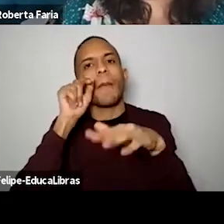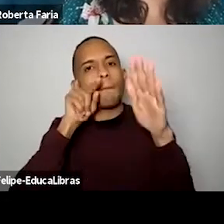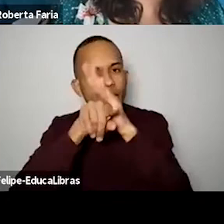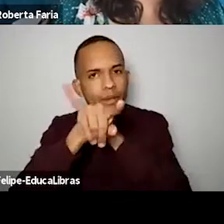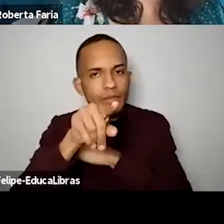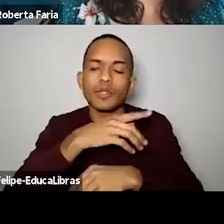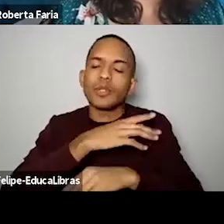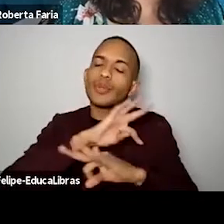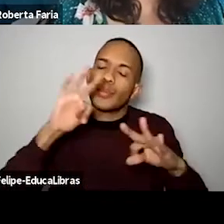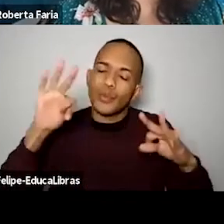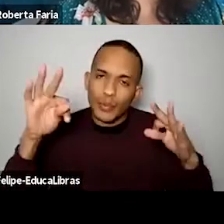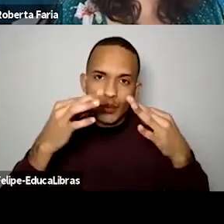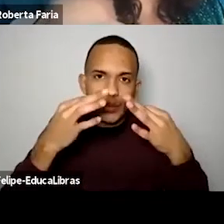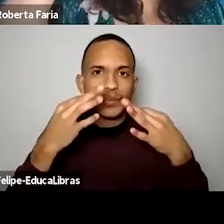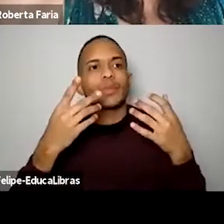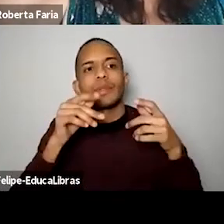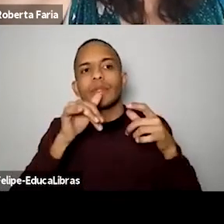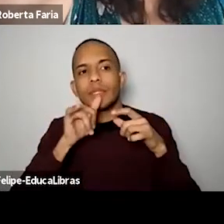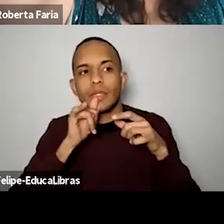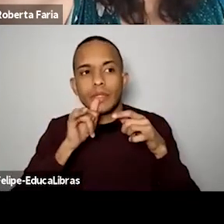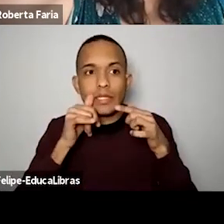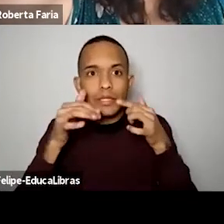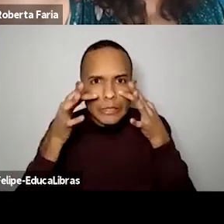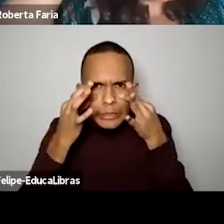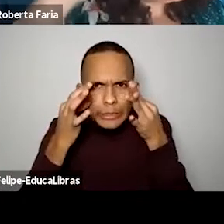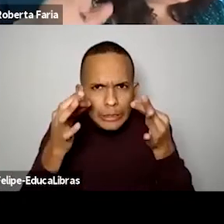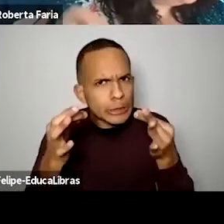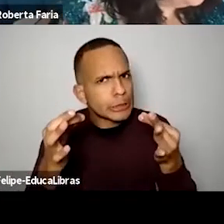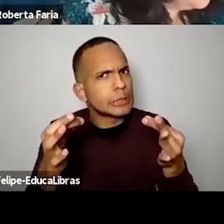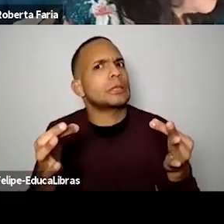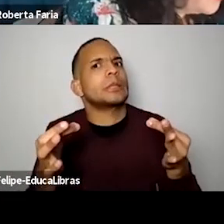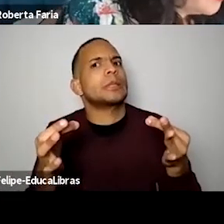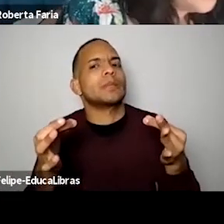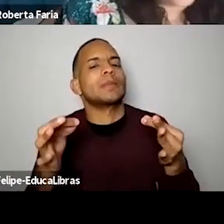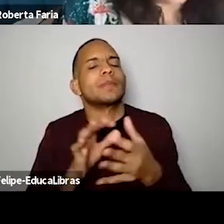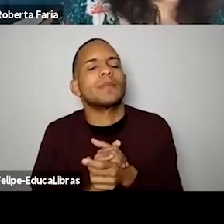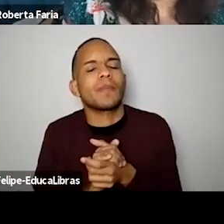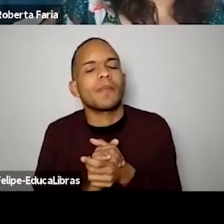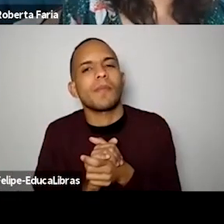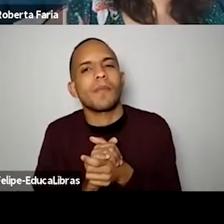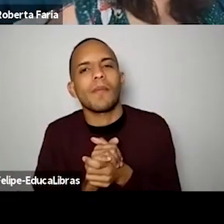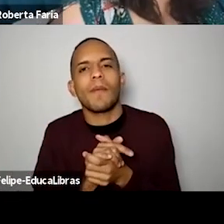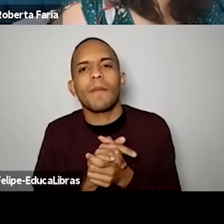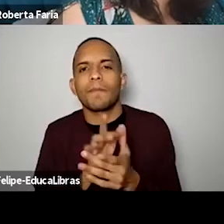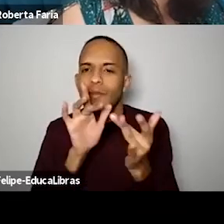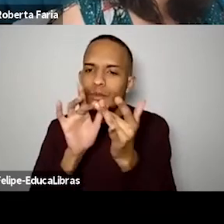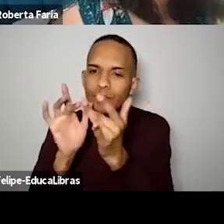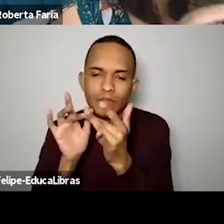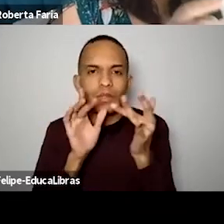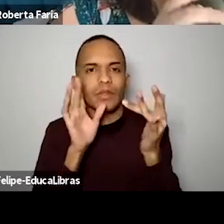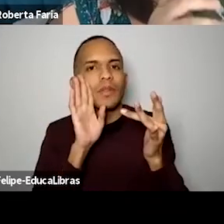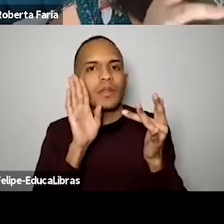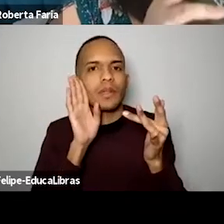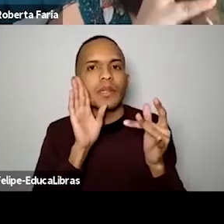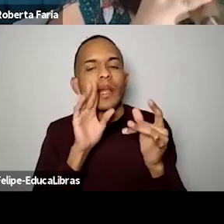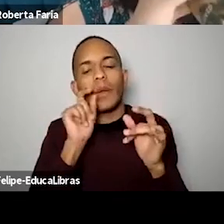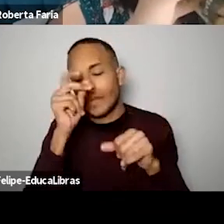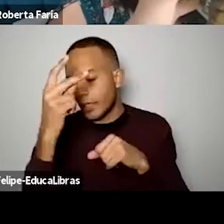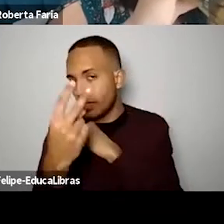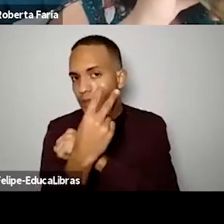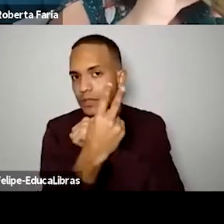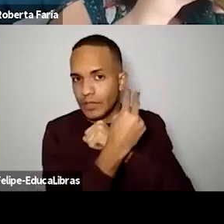todos fiquem na telinha para a gente poder manter um contato bem legal com quem está assistindo a